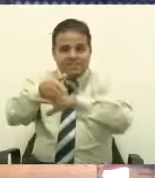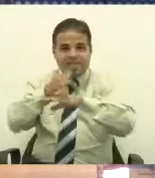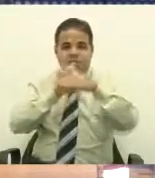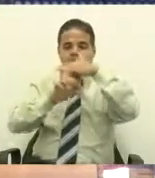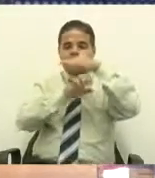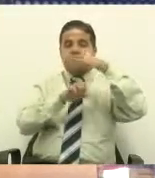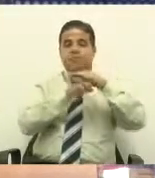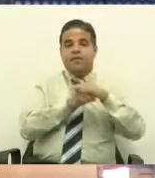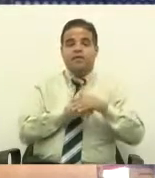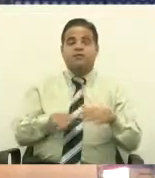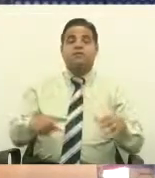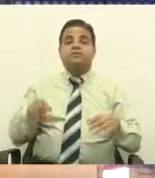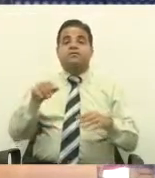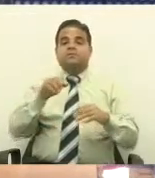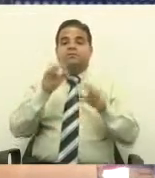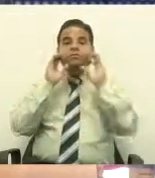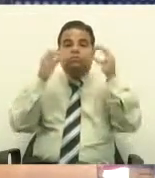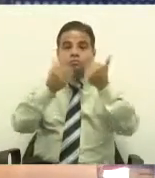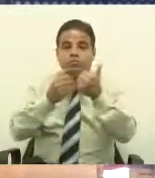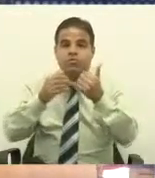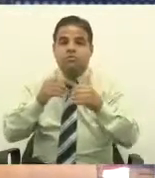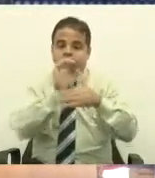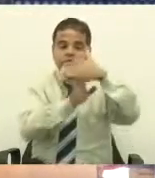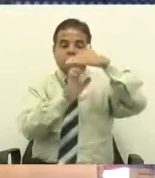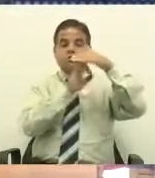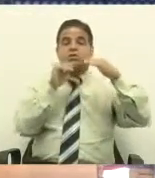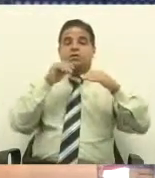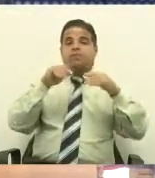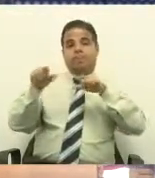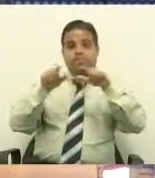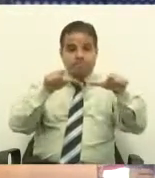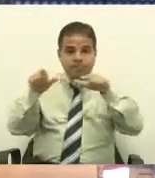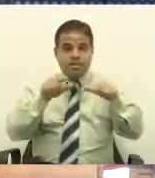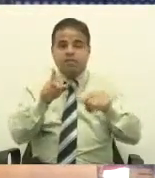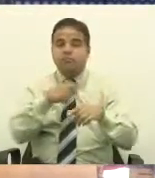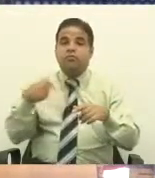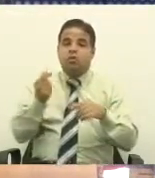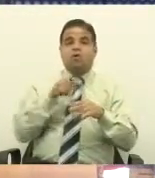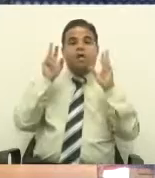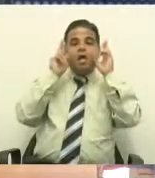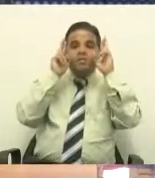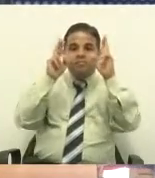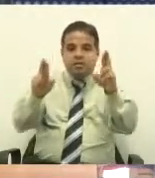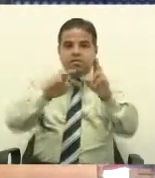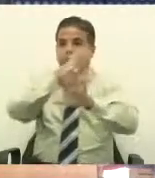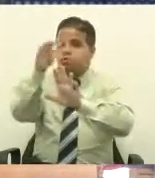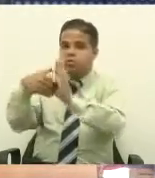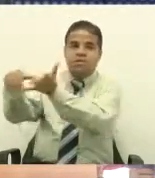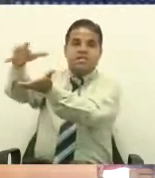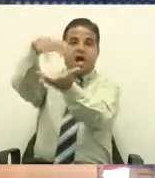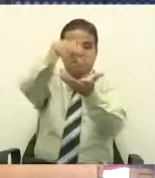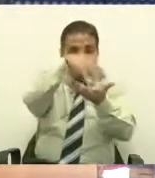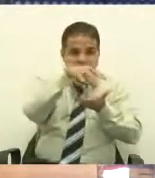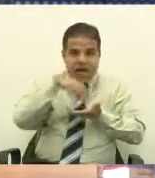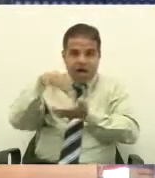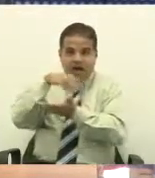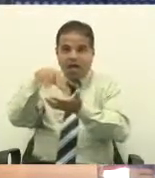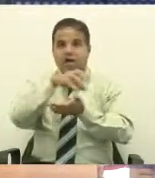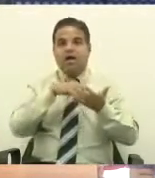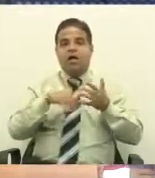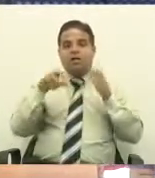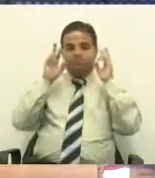empresa através das condições de emprego, né? Porque nós respeitamos todas as áreas, compomos de